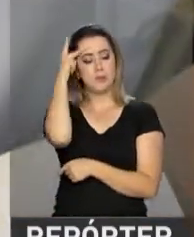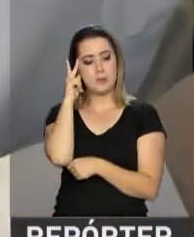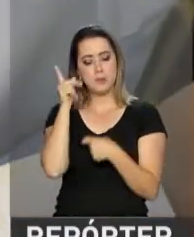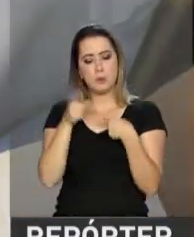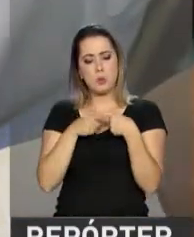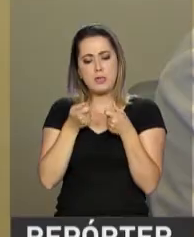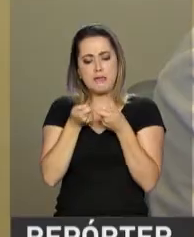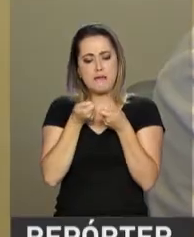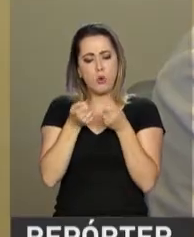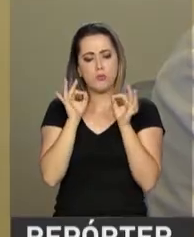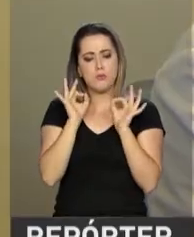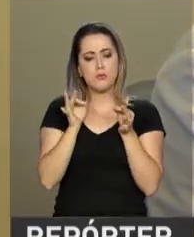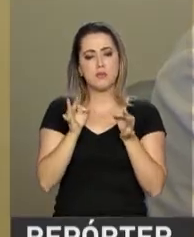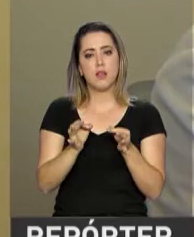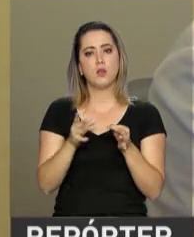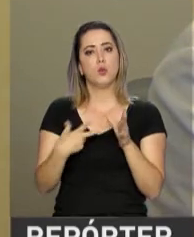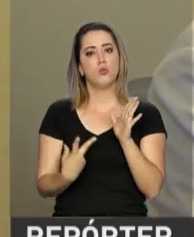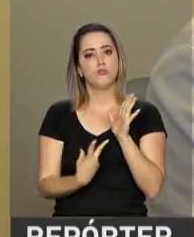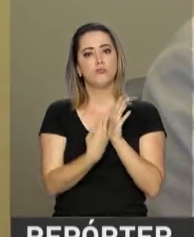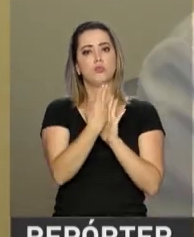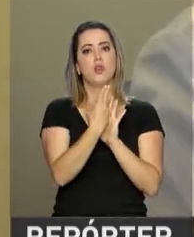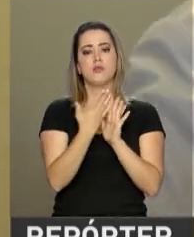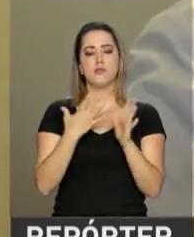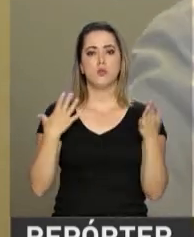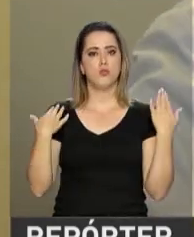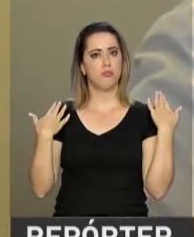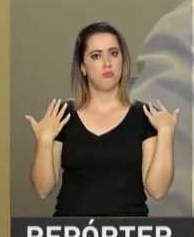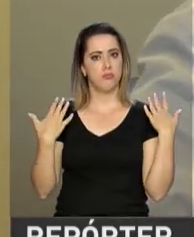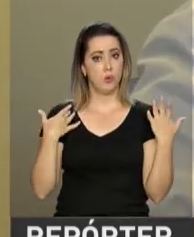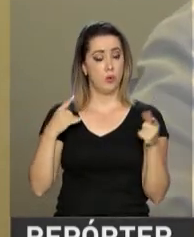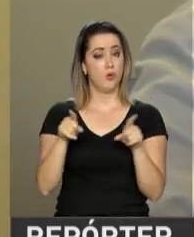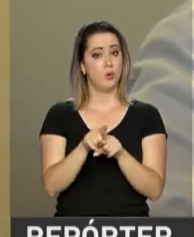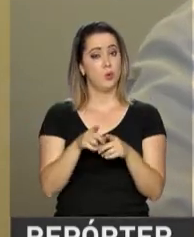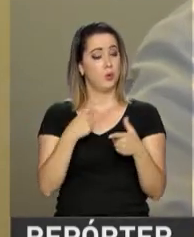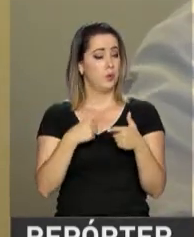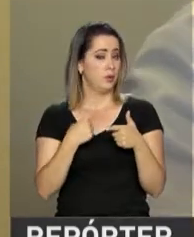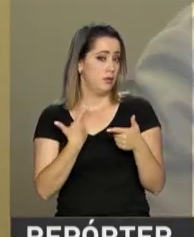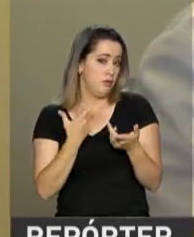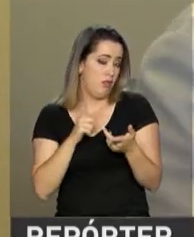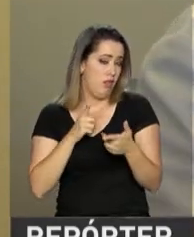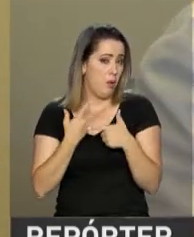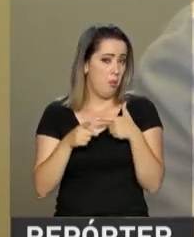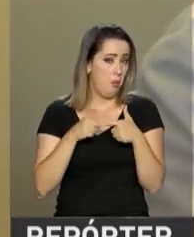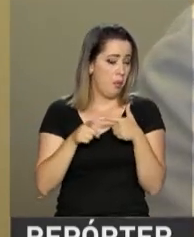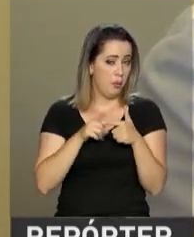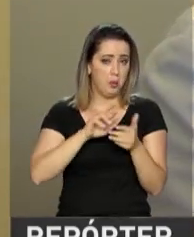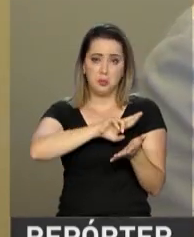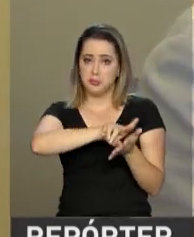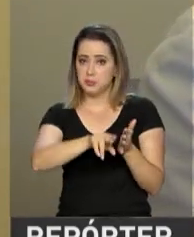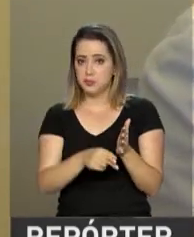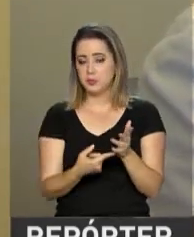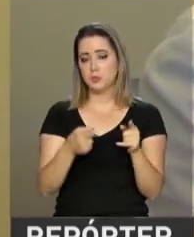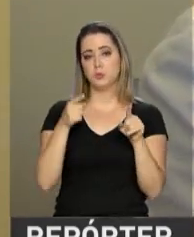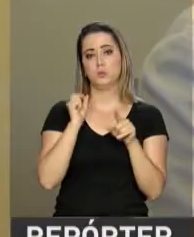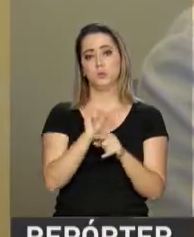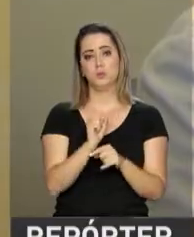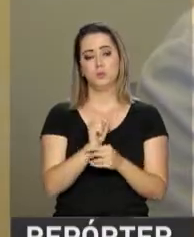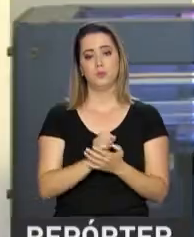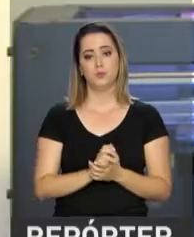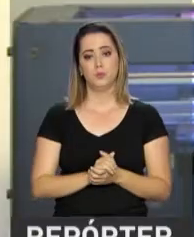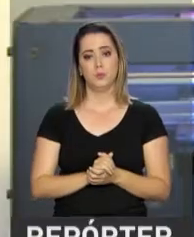precisão na hora de colocar as próteses e diminuir o risco de atingir estruturas como nervos e grandes vasos